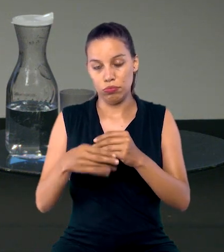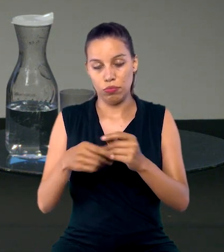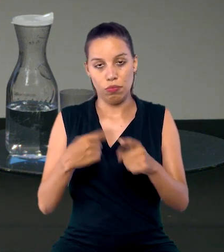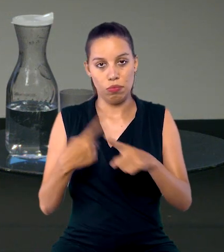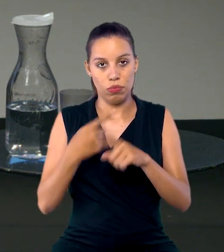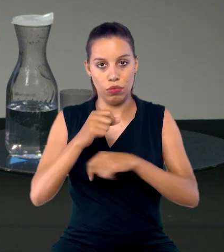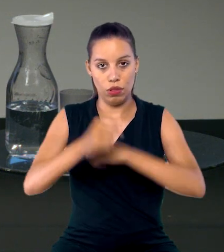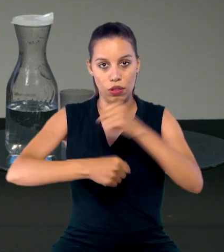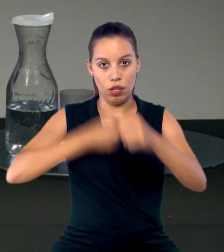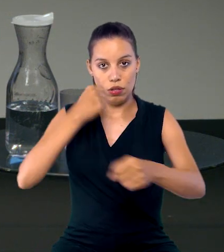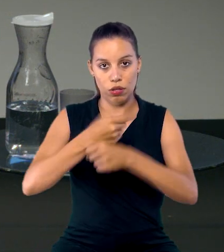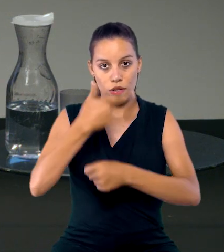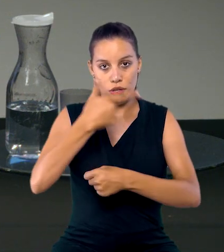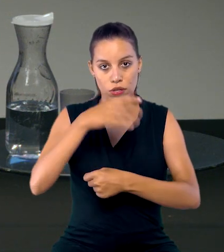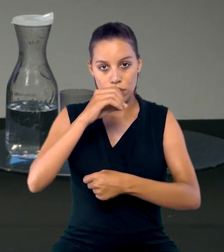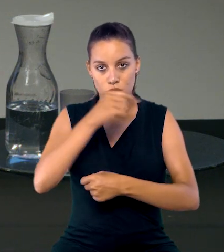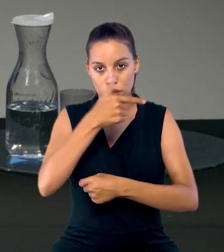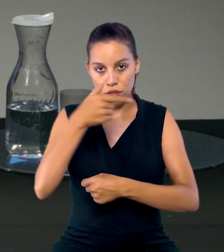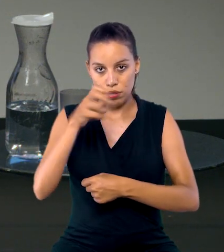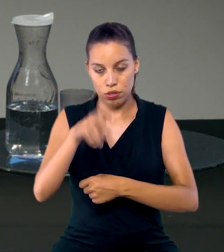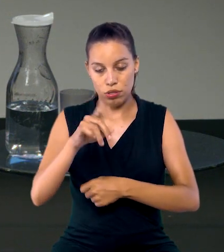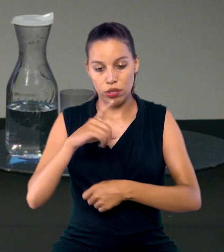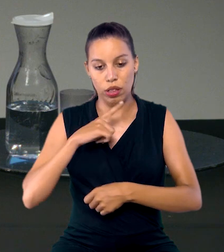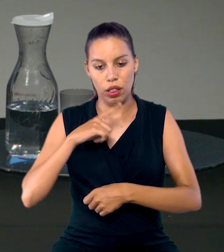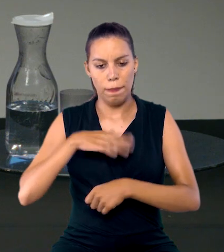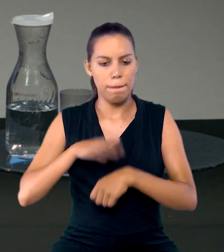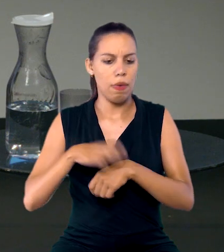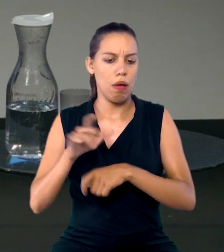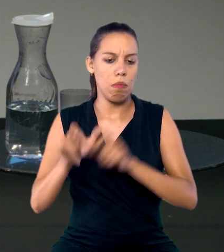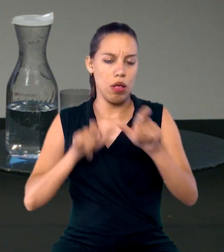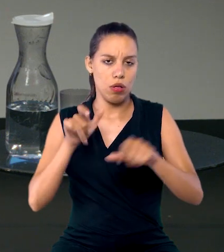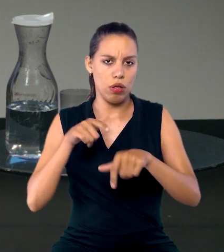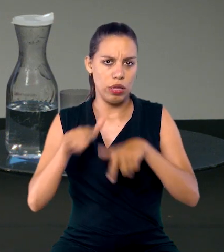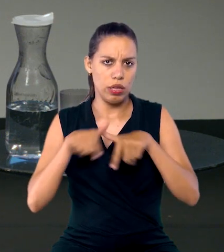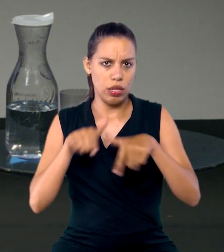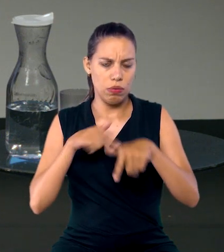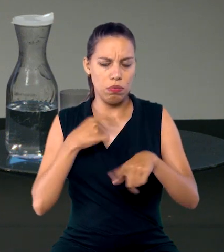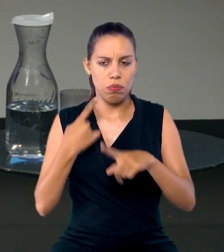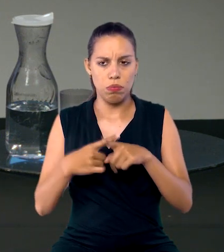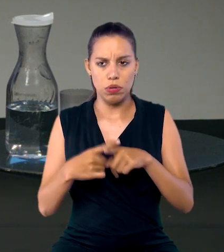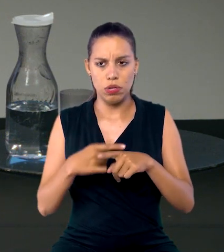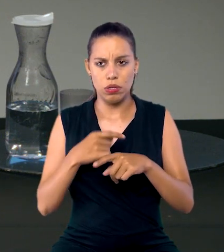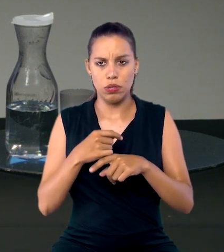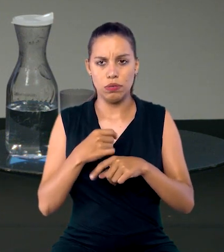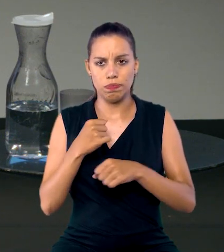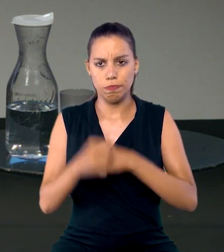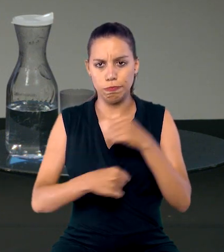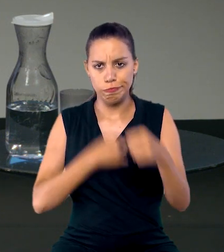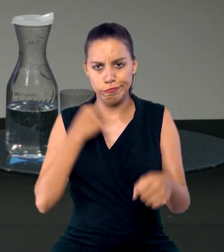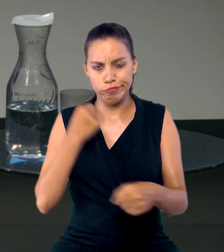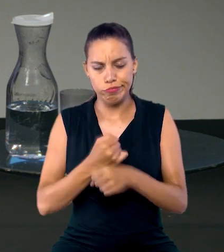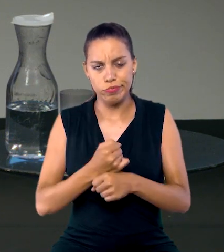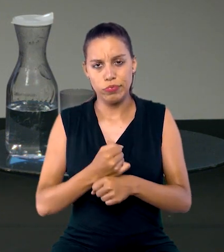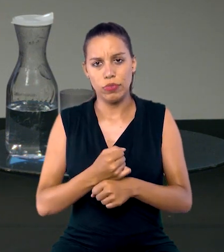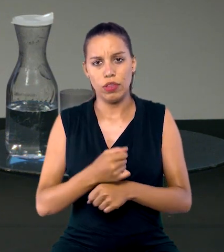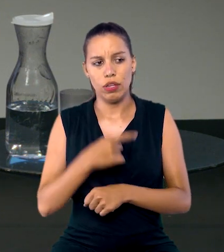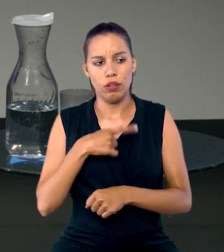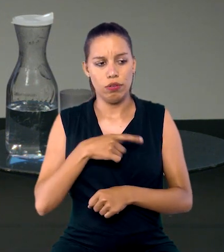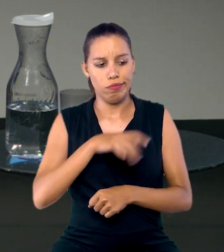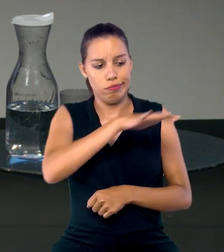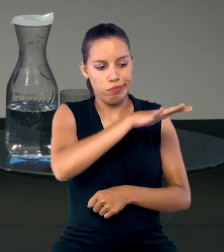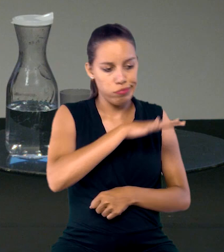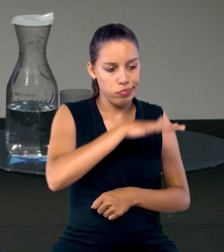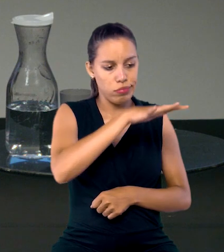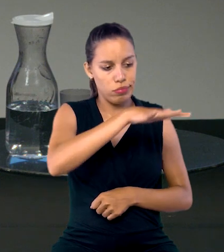no ano que vem, já teremos mais jornalistas floresta na redação de Suma Uma, e cada edição do Micélio é numa parte diferente